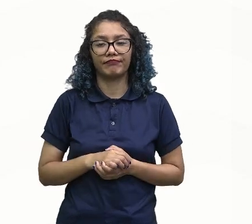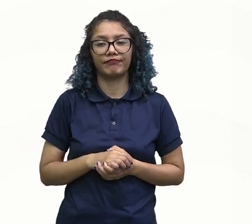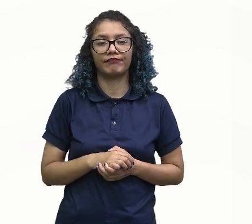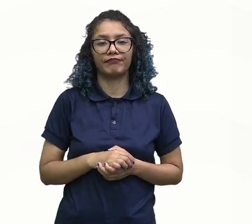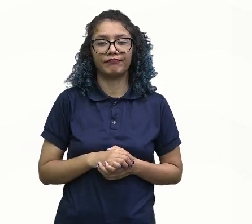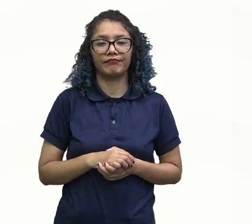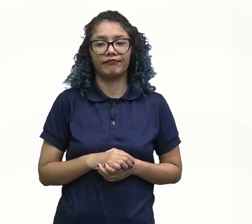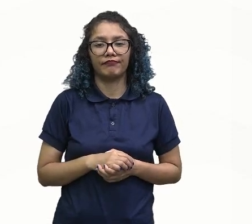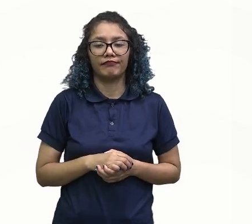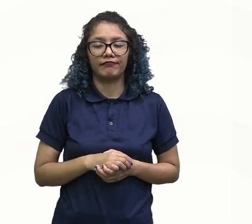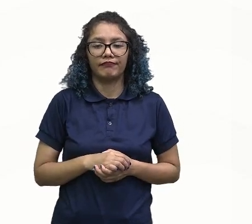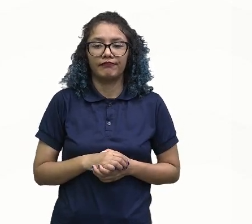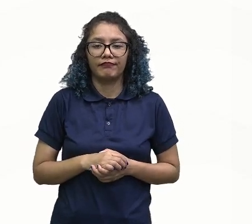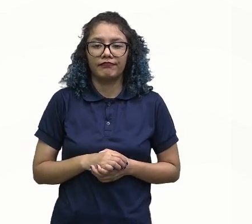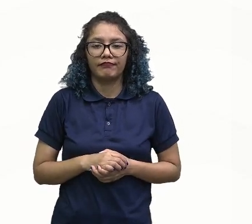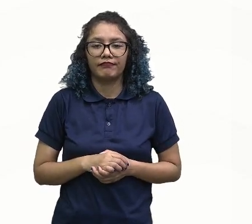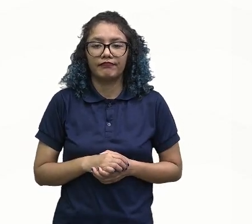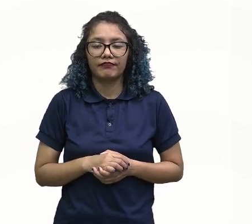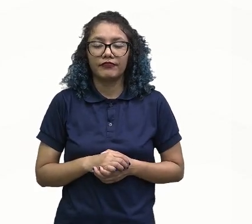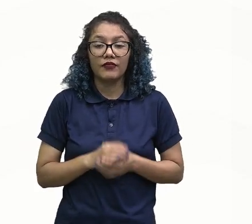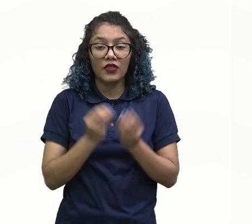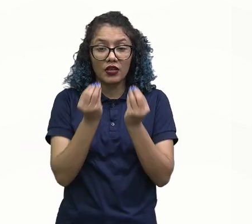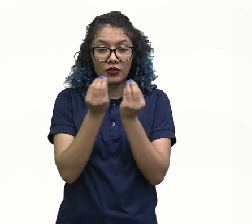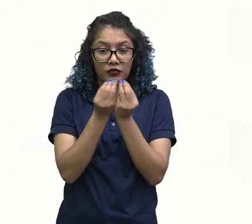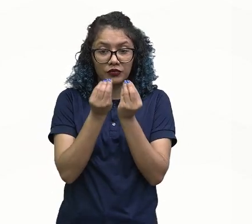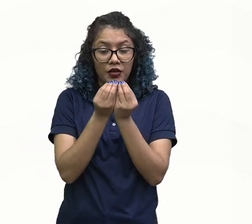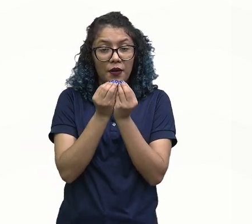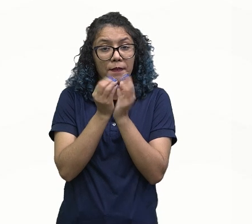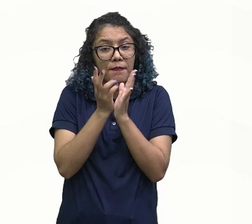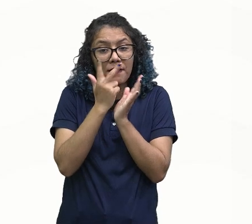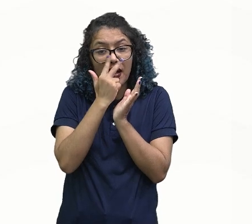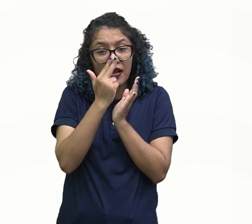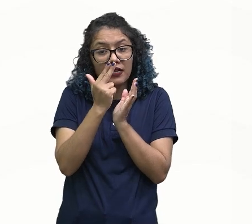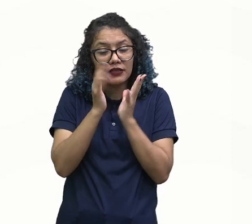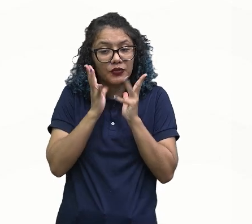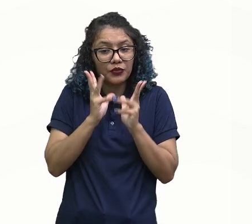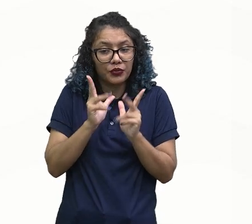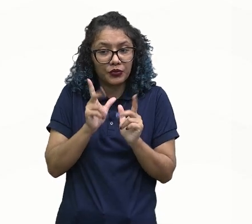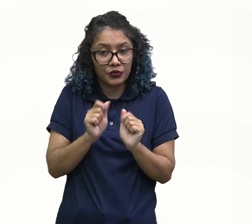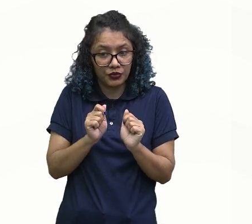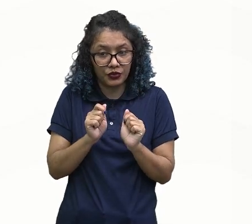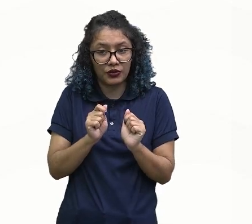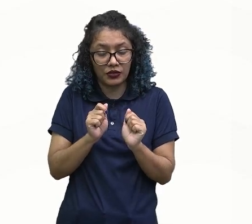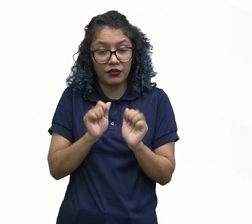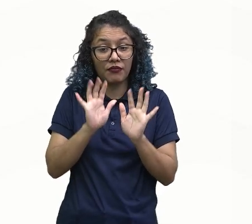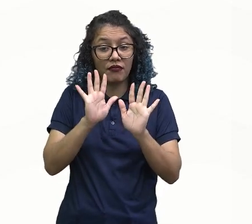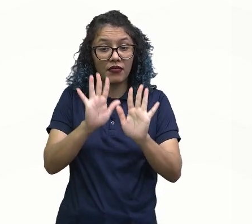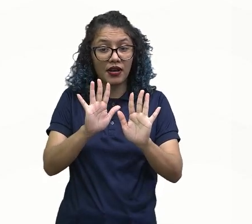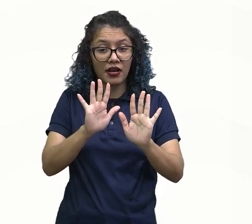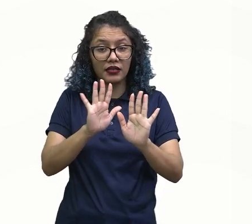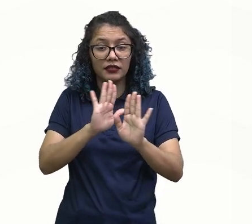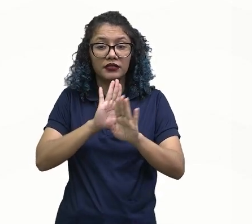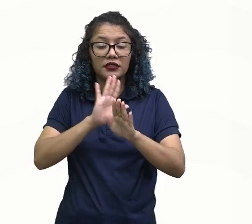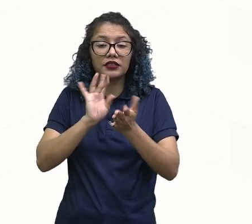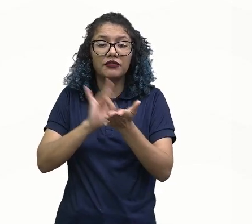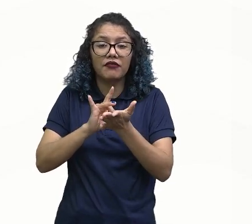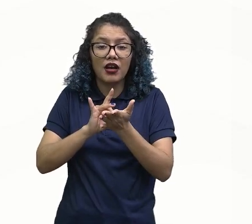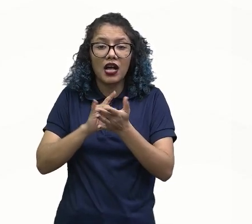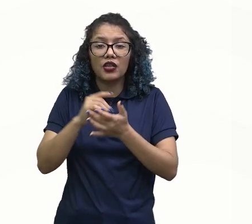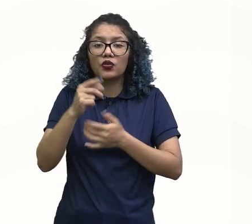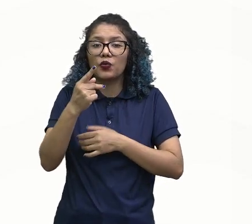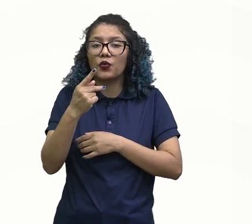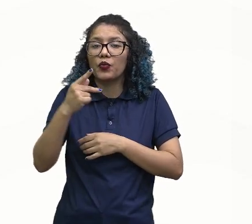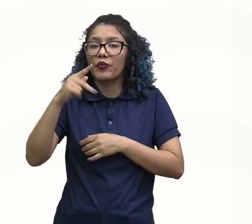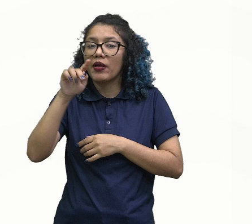A substância, ela vai parecer uma substância pura, mas o ponto de